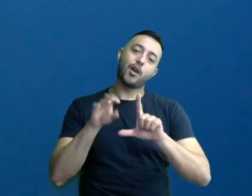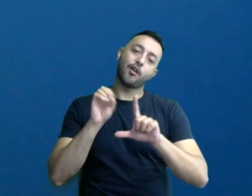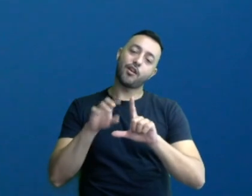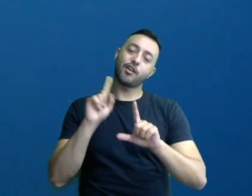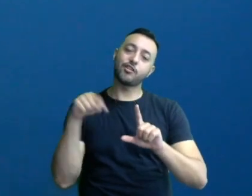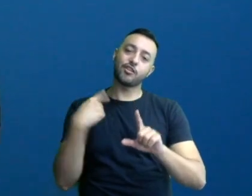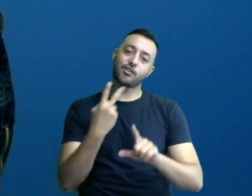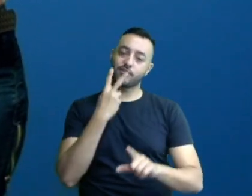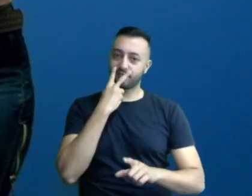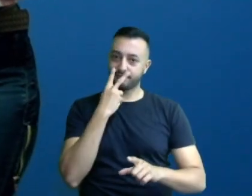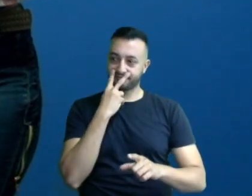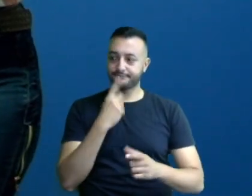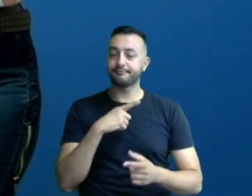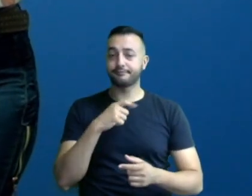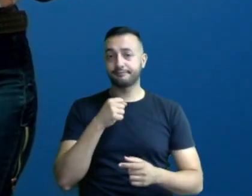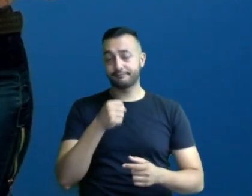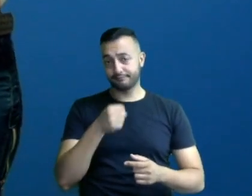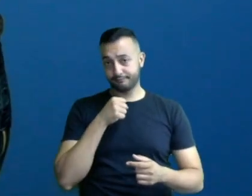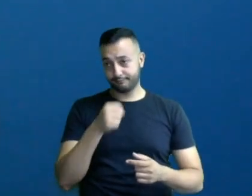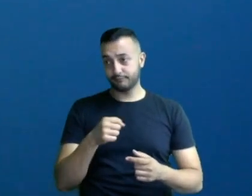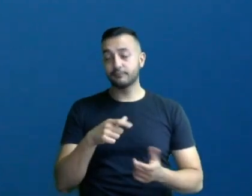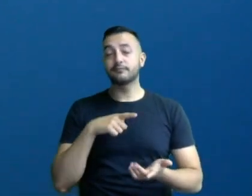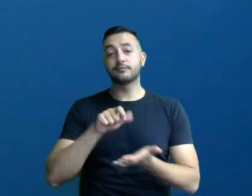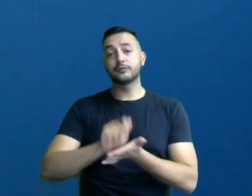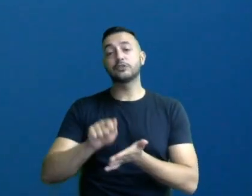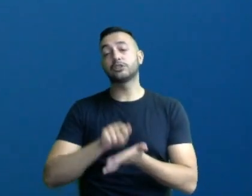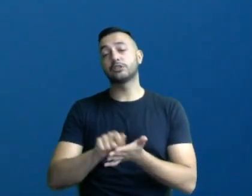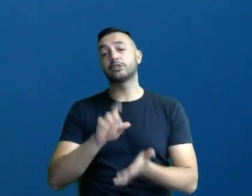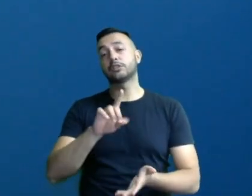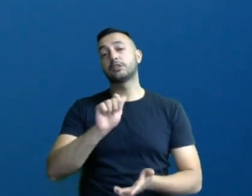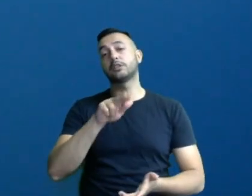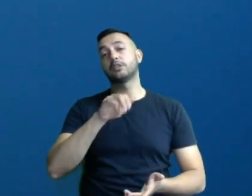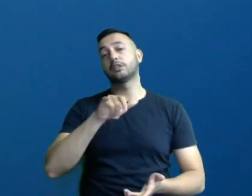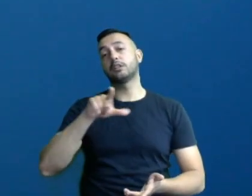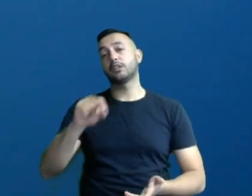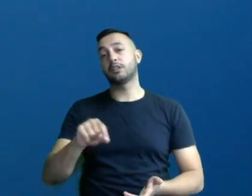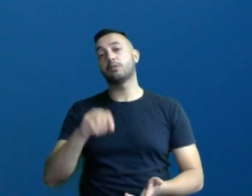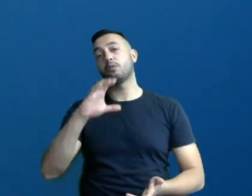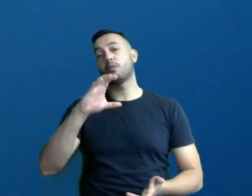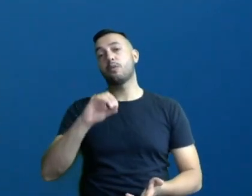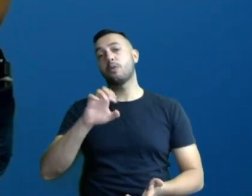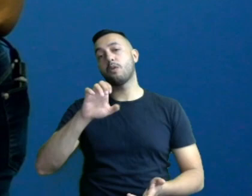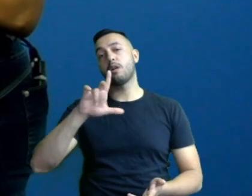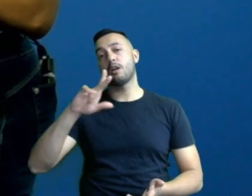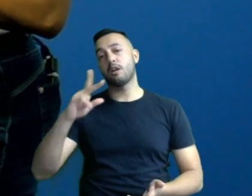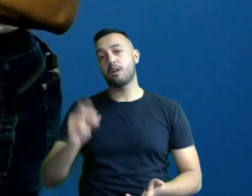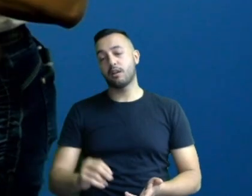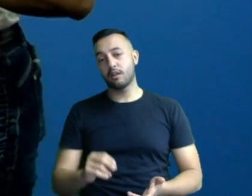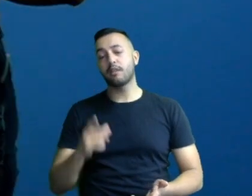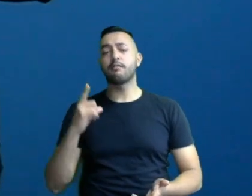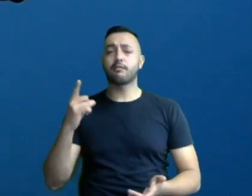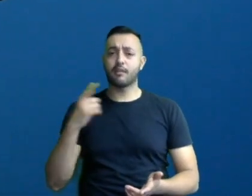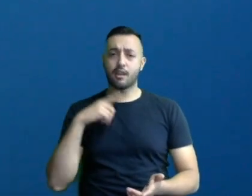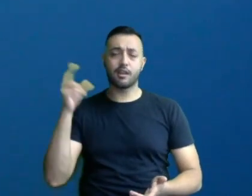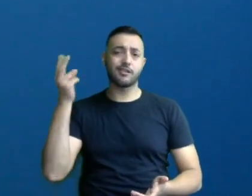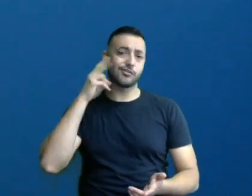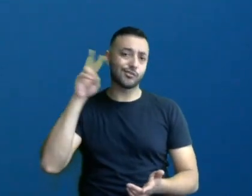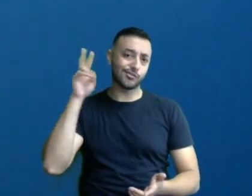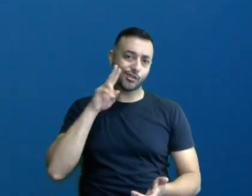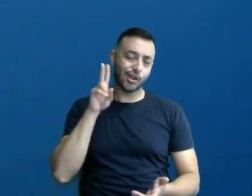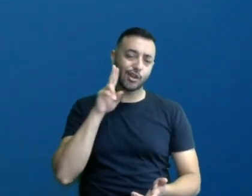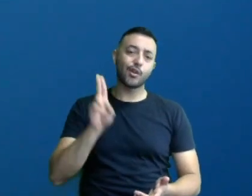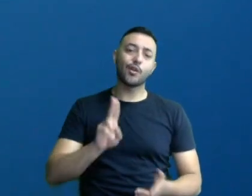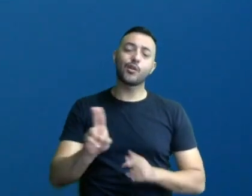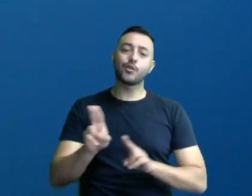nessa reportagem que eu trouxe para vocês, escrita por Danilo Coelho, ele traz um pouco da história dos